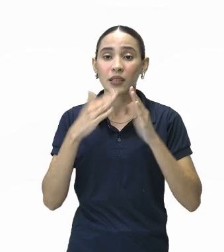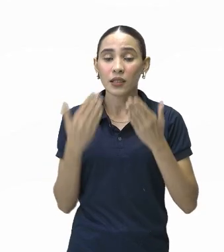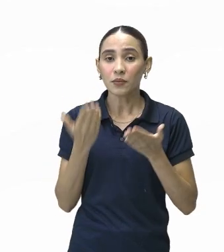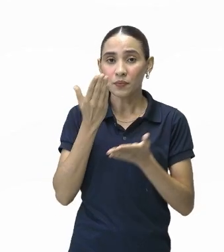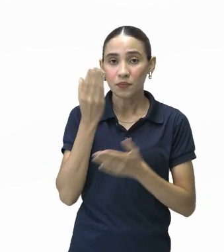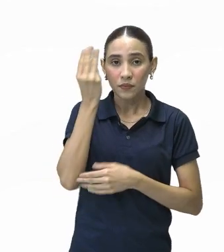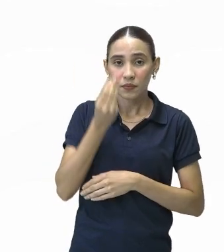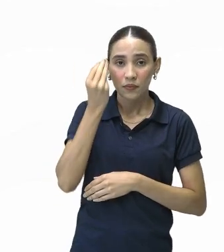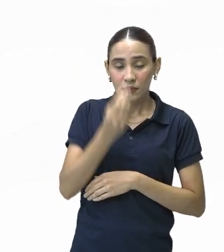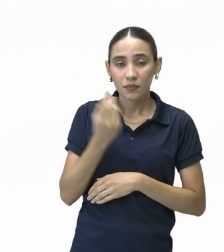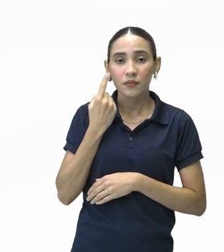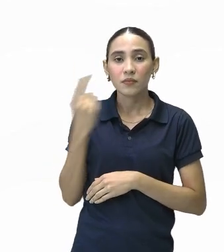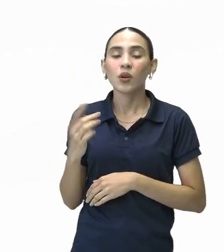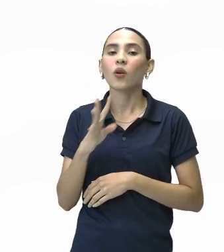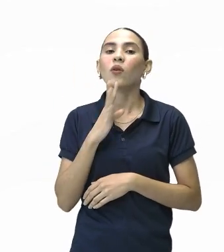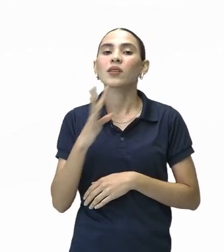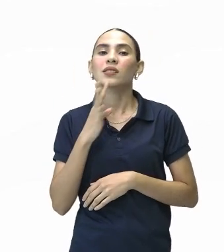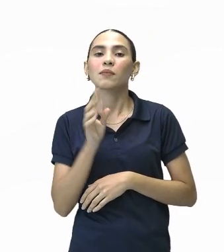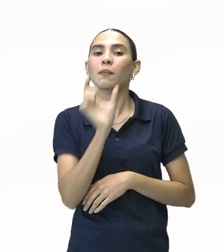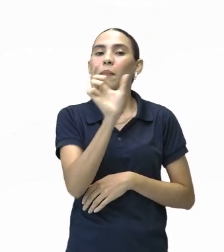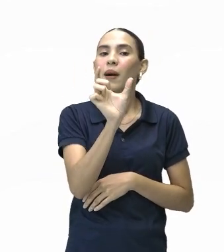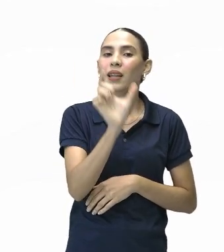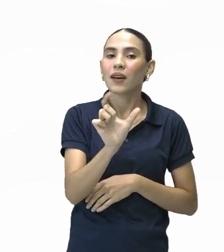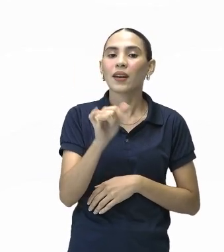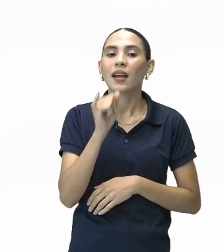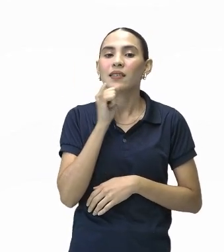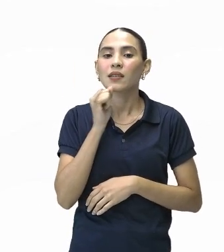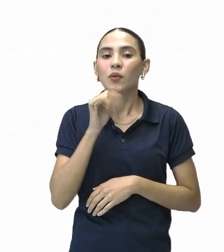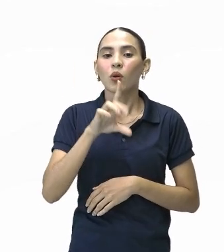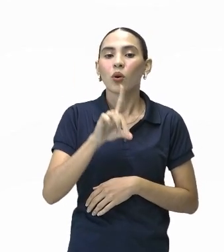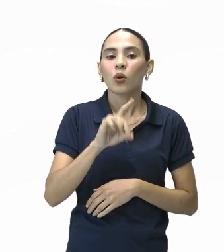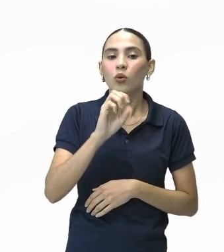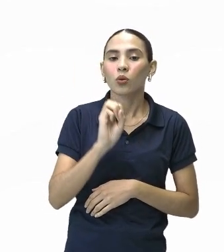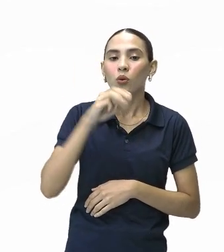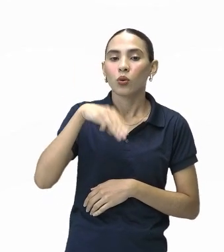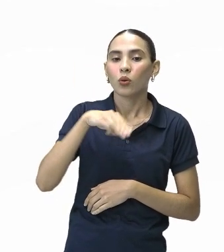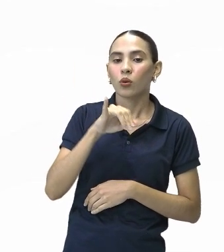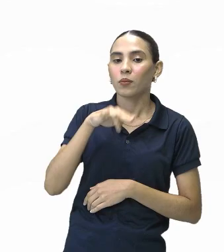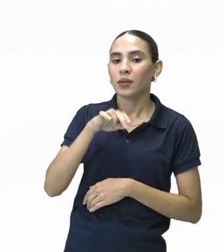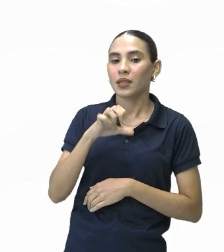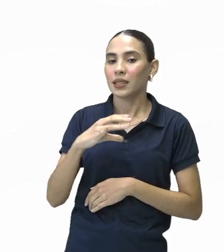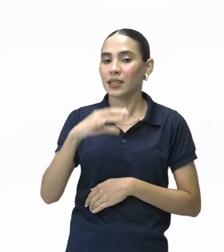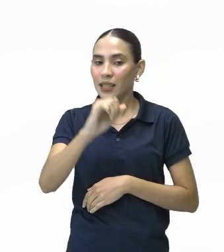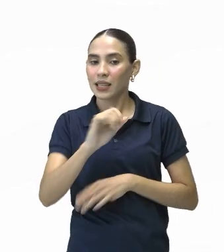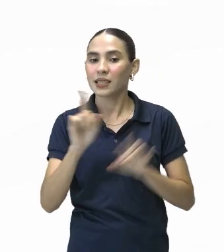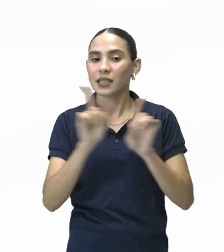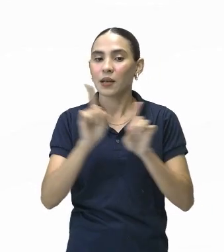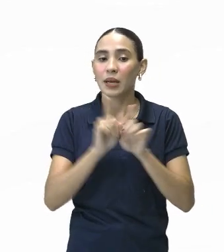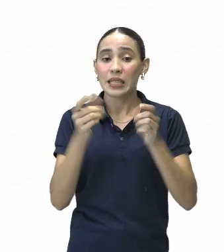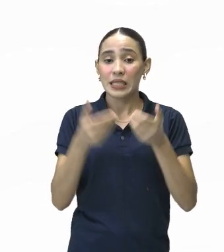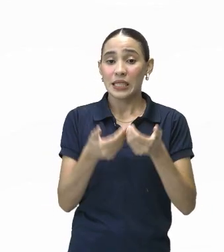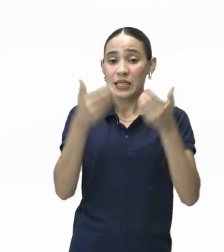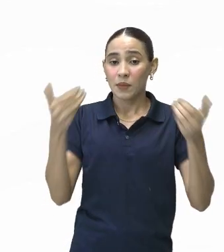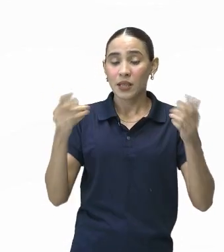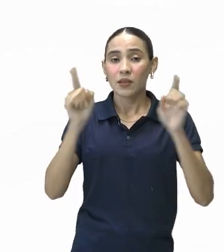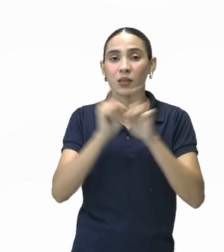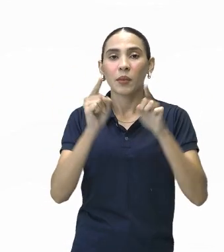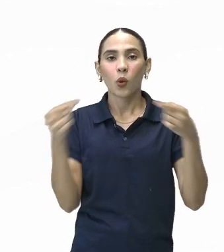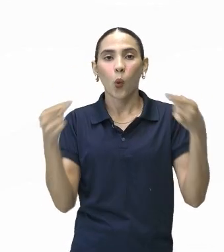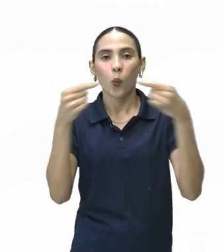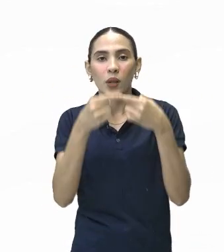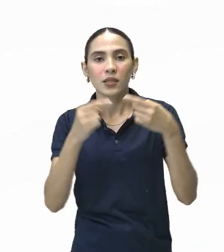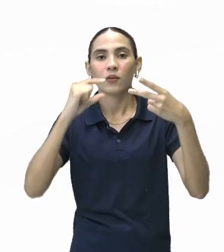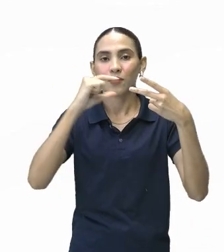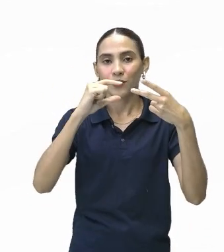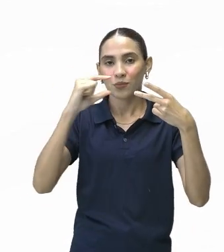dos experimentos dele, conhecemos termos como dominância, segregação e combinação dos genes, mas não exatamente